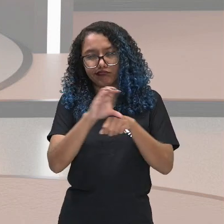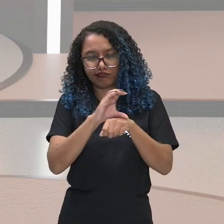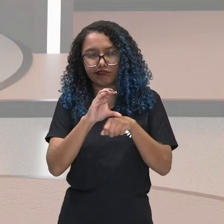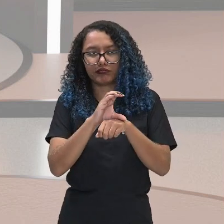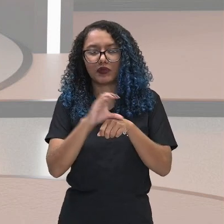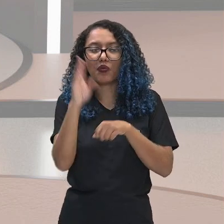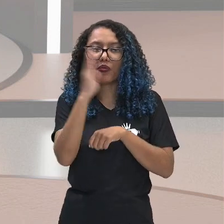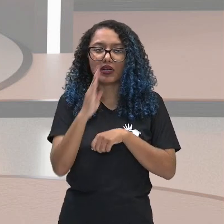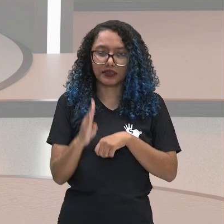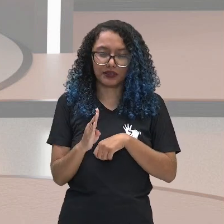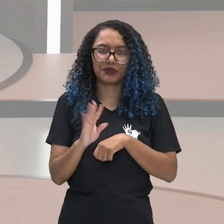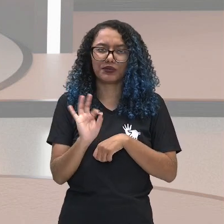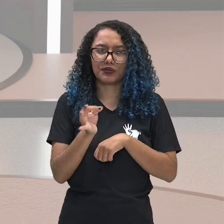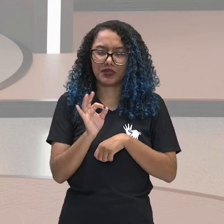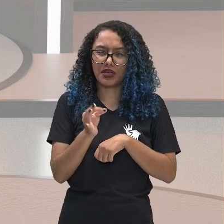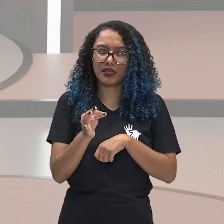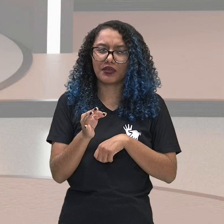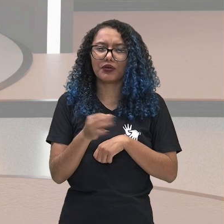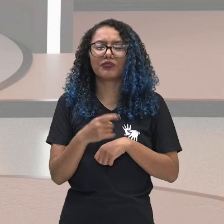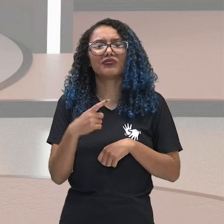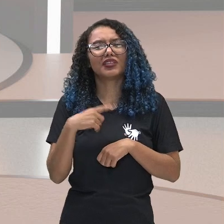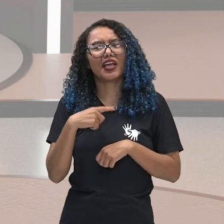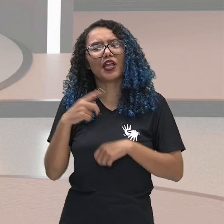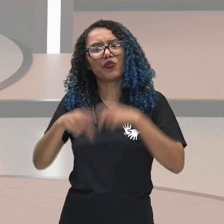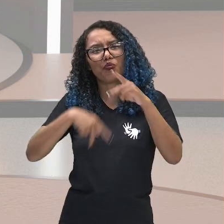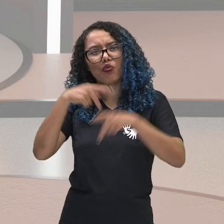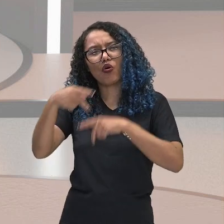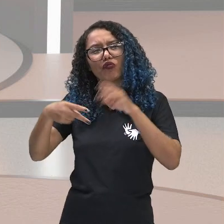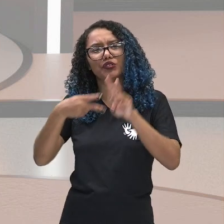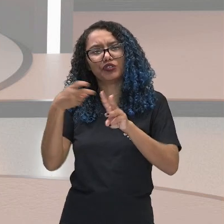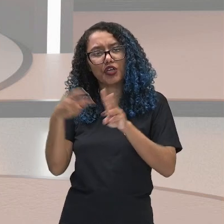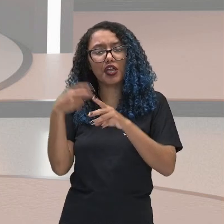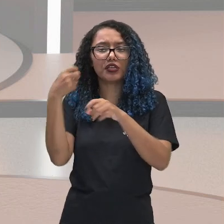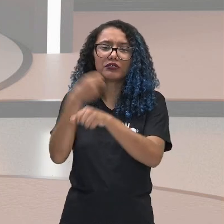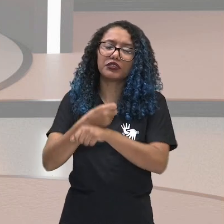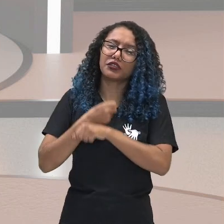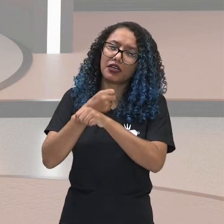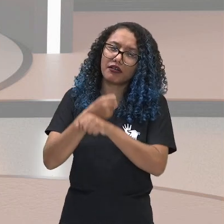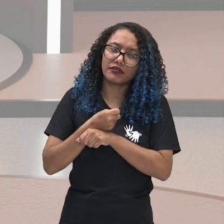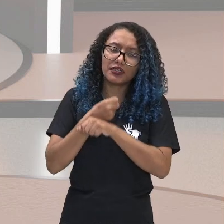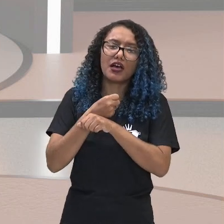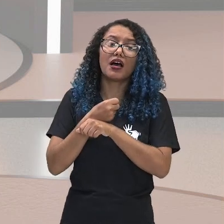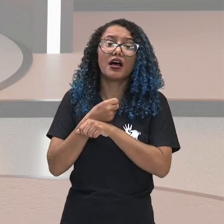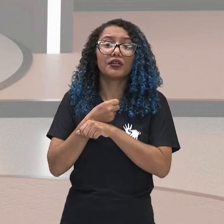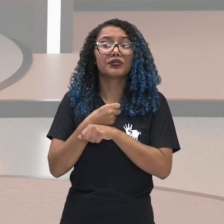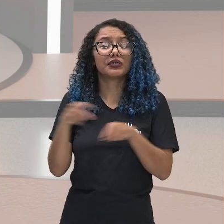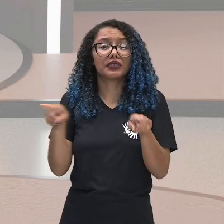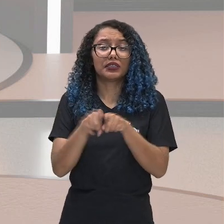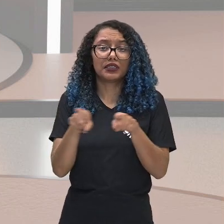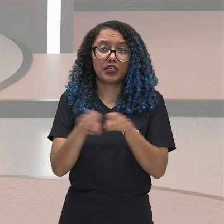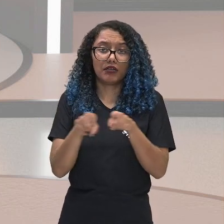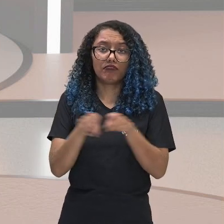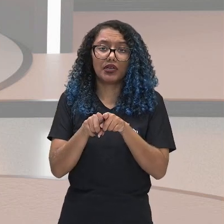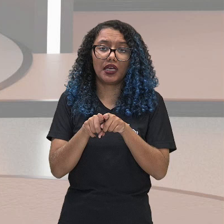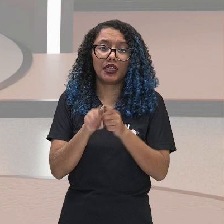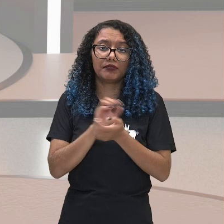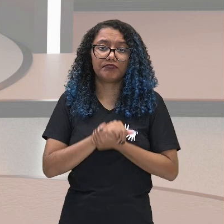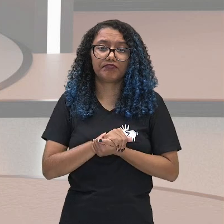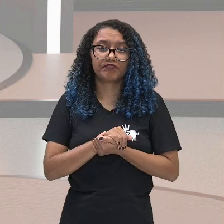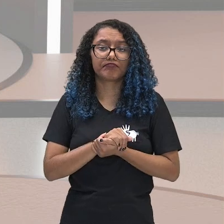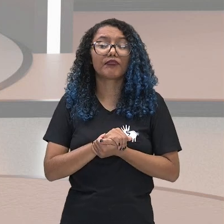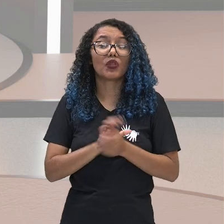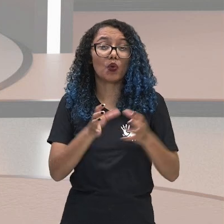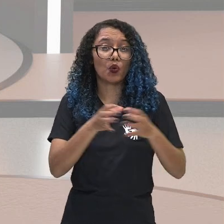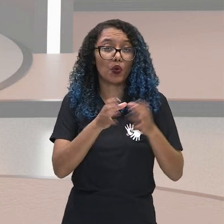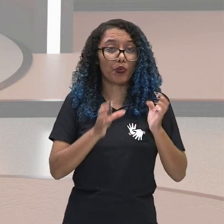então, aí, não é mesmo, os indígenas, os escravizados e, teoricamente, a gente tem também as elites,